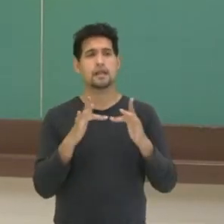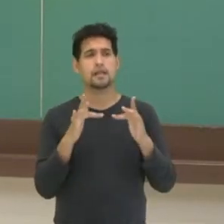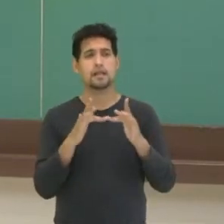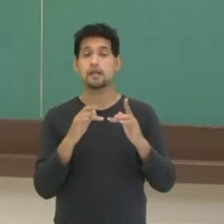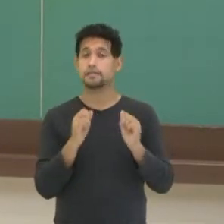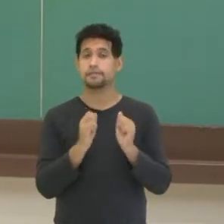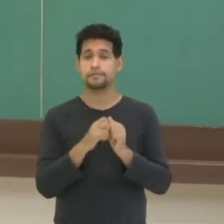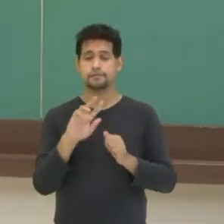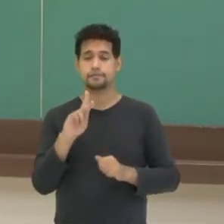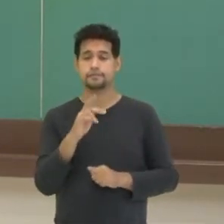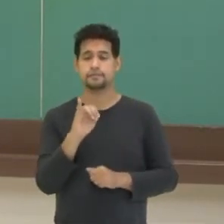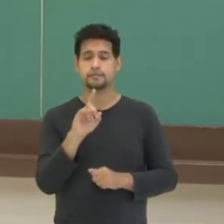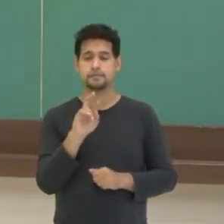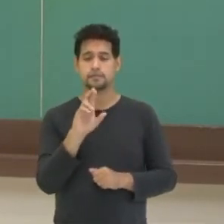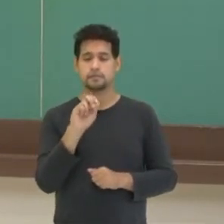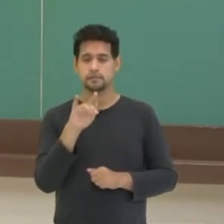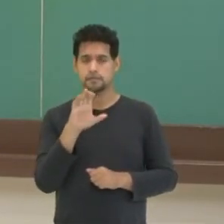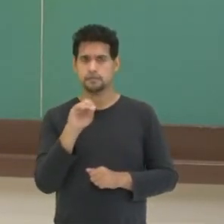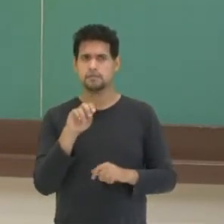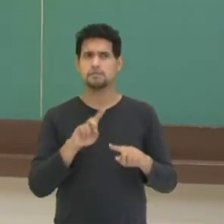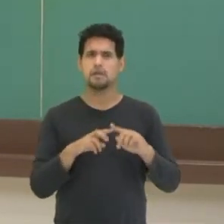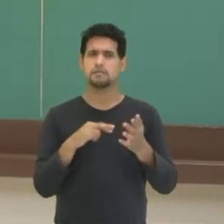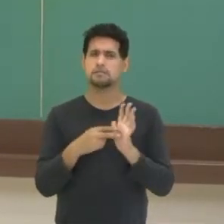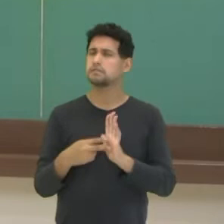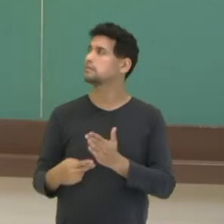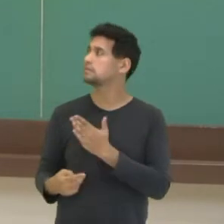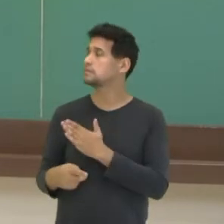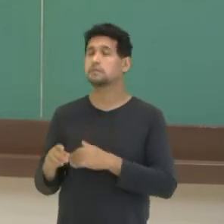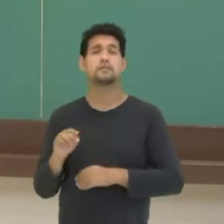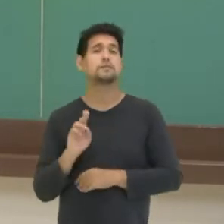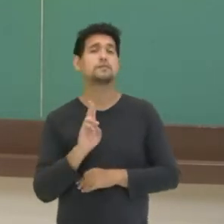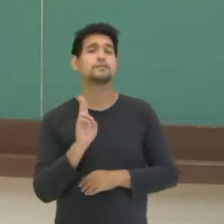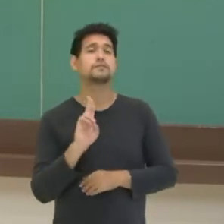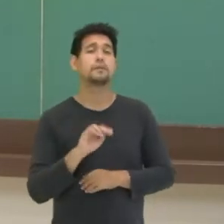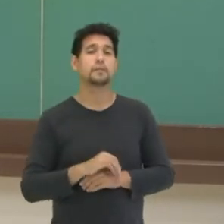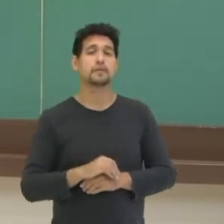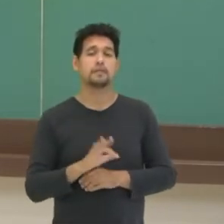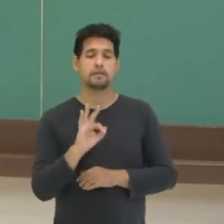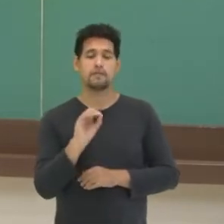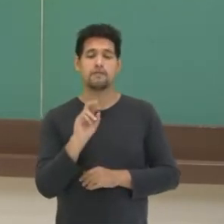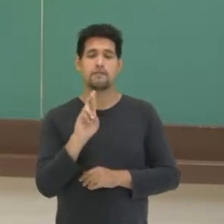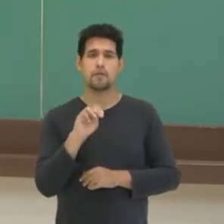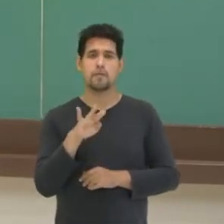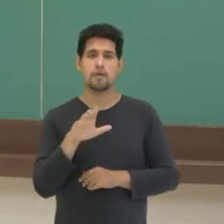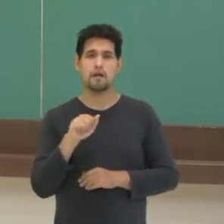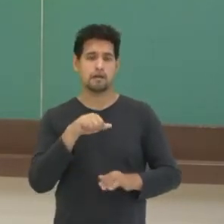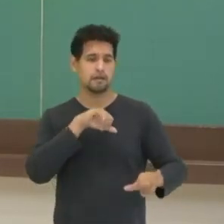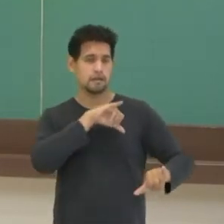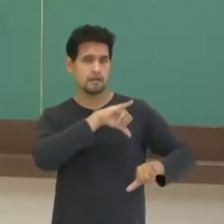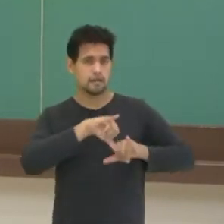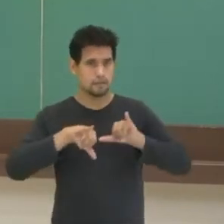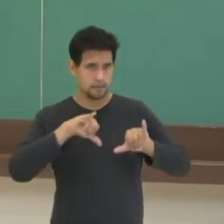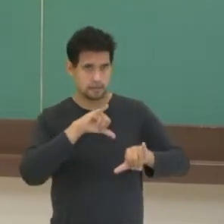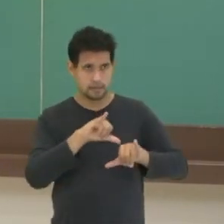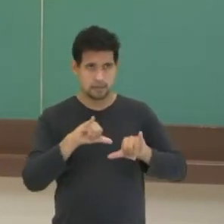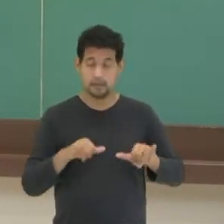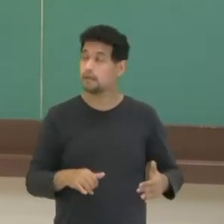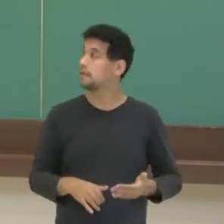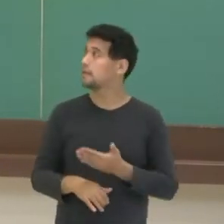o hidrogênio. Então, isso aqui nós chamamos de fórmulas químicas. Aqui nós